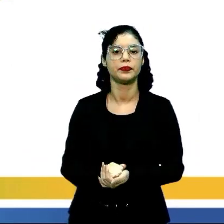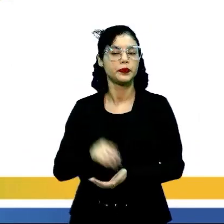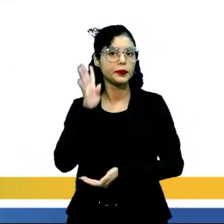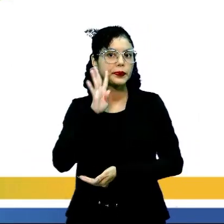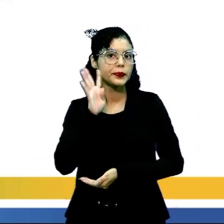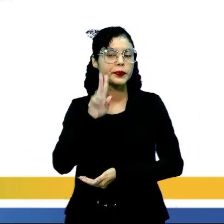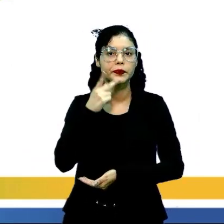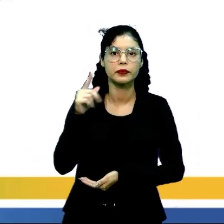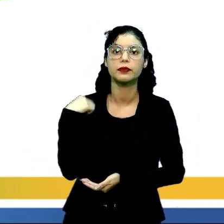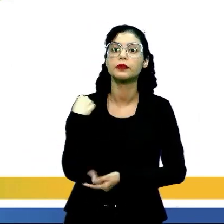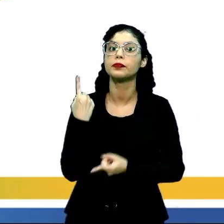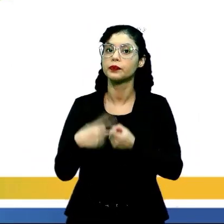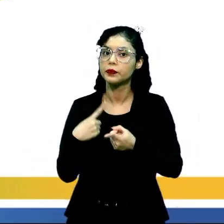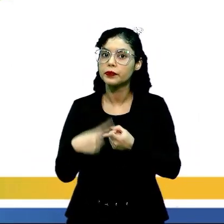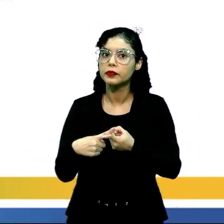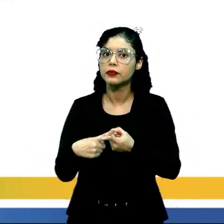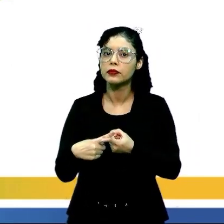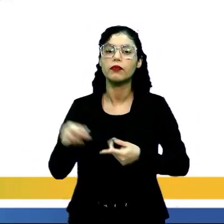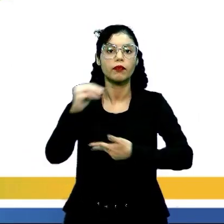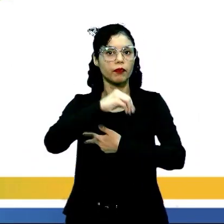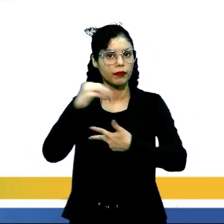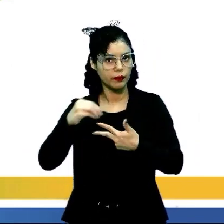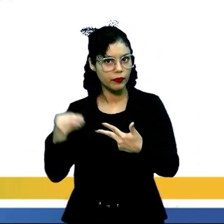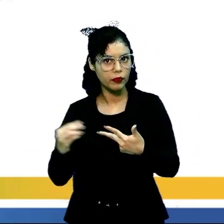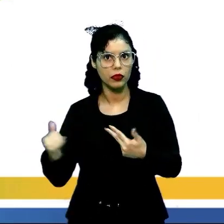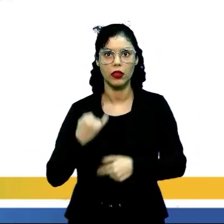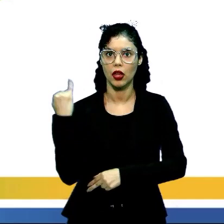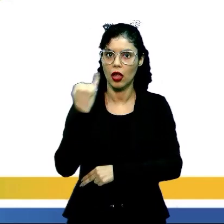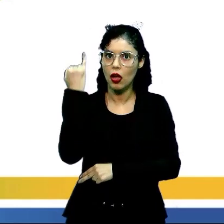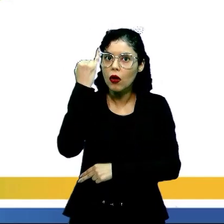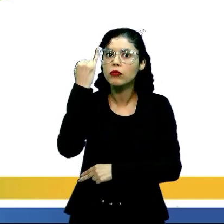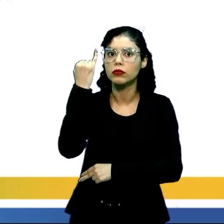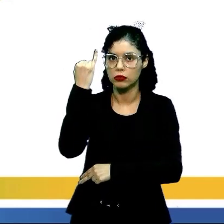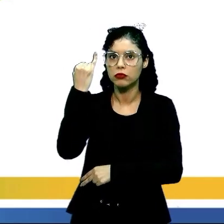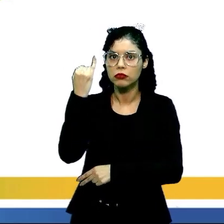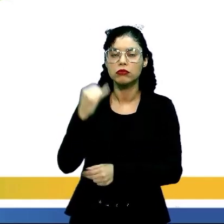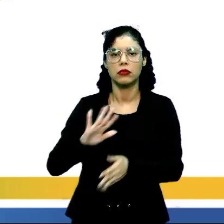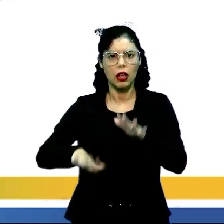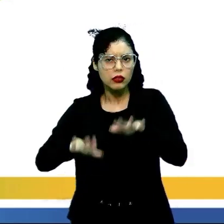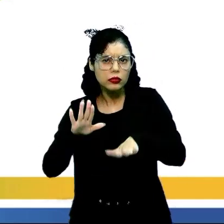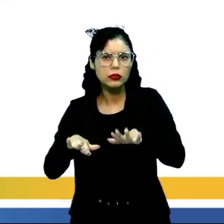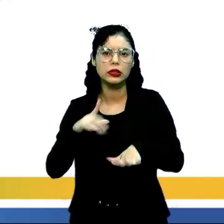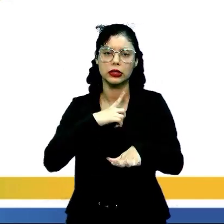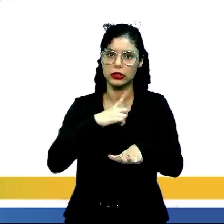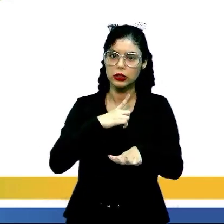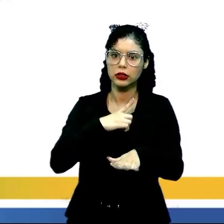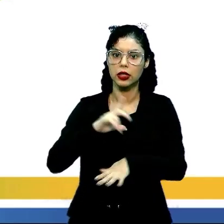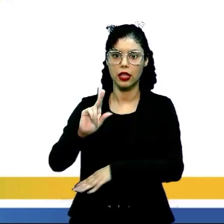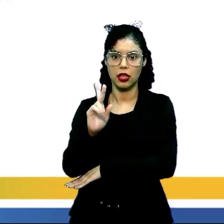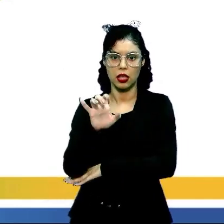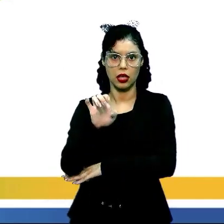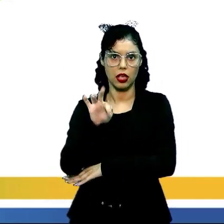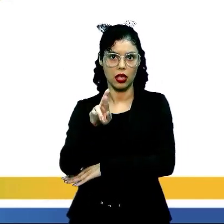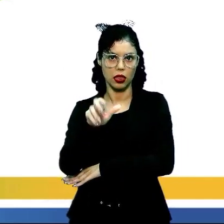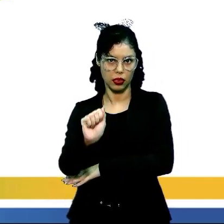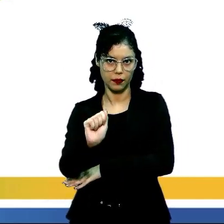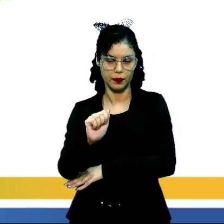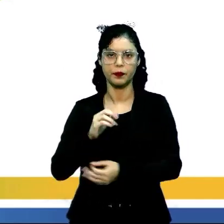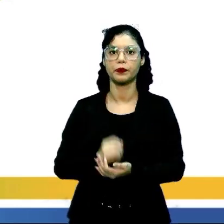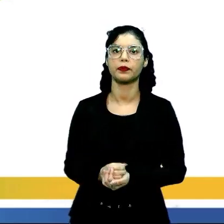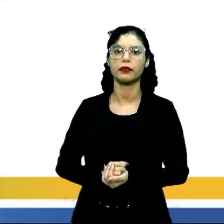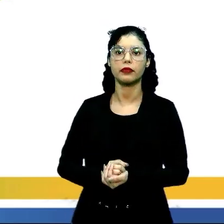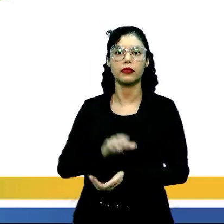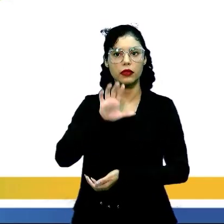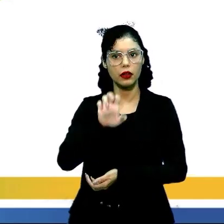nós falarmos porque, a nível de Enem, é muito comum as questões caírem um pouquinho sobre ETA, que é a estação de tratamento de água, e